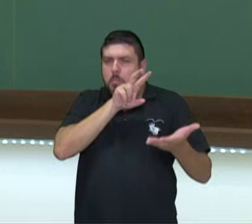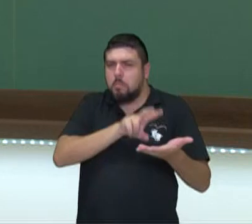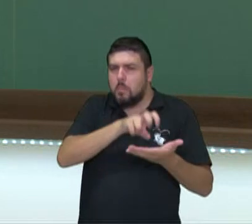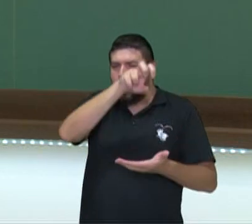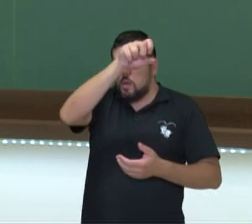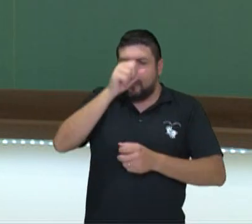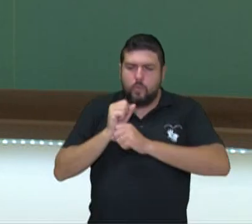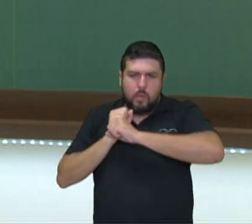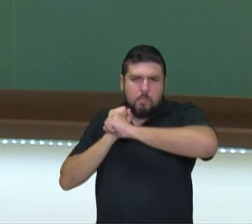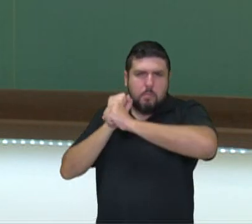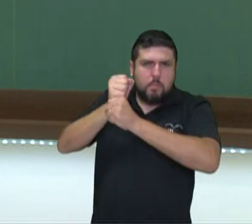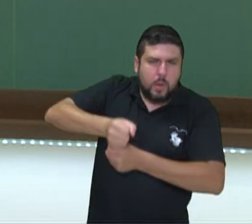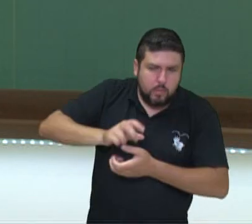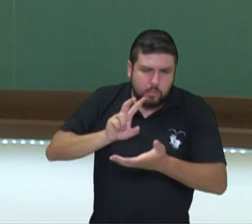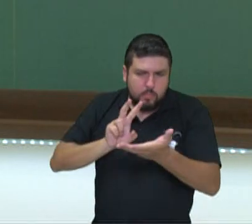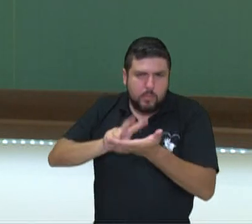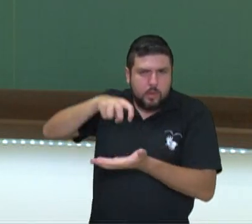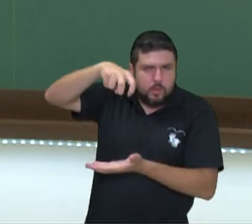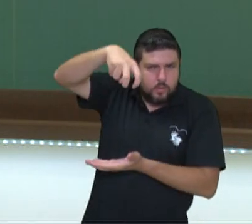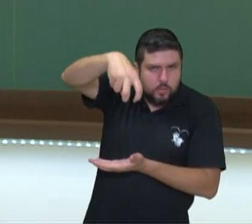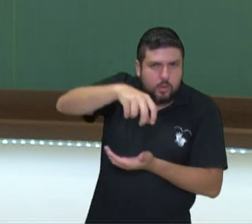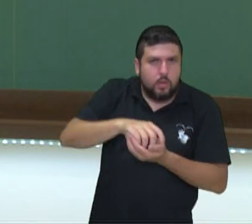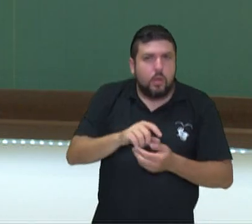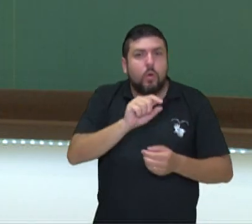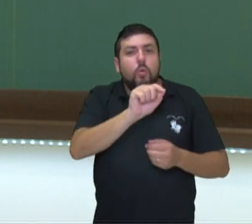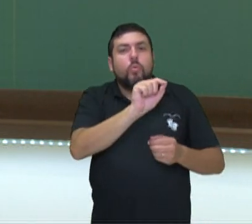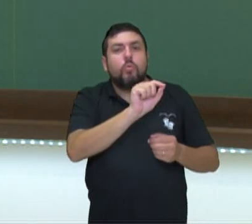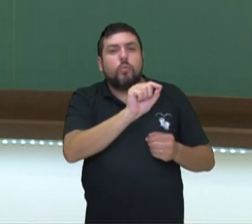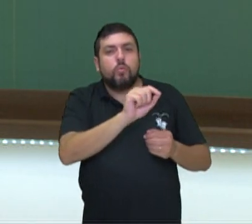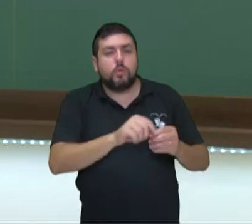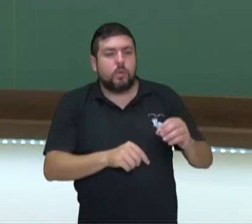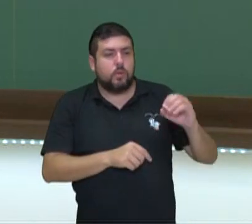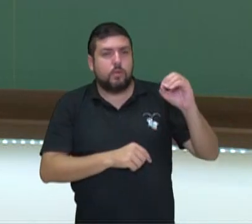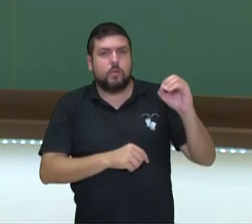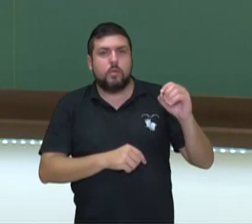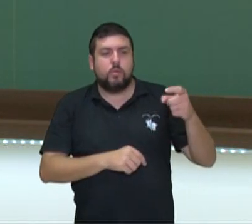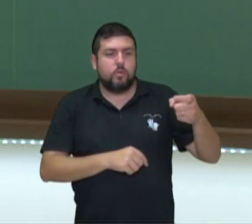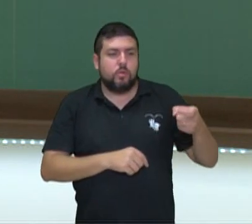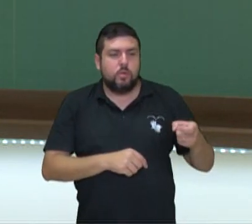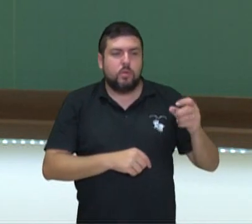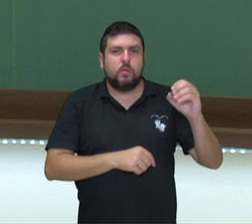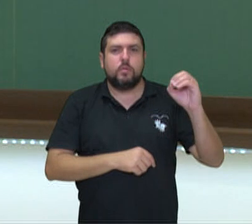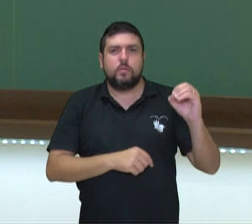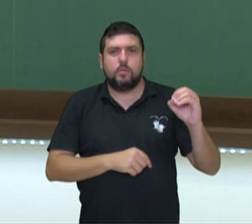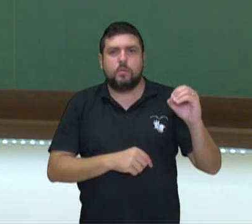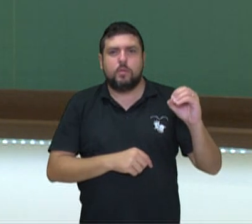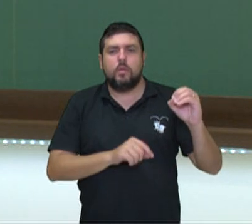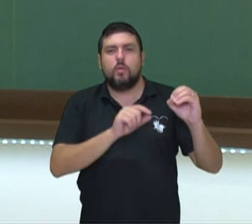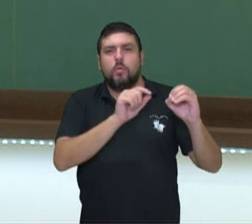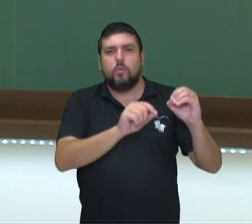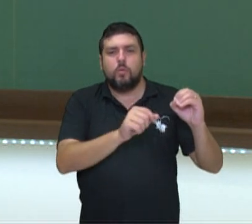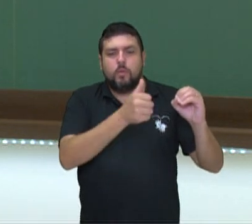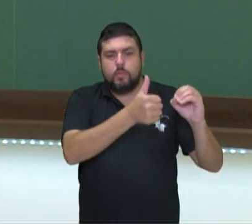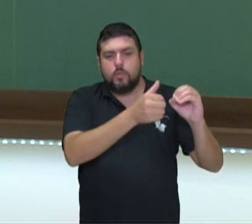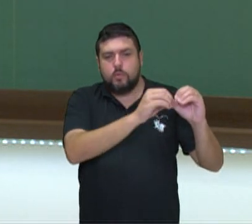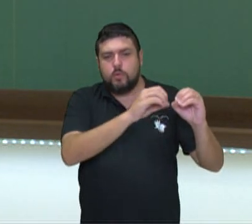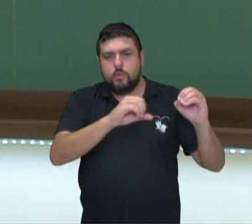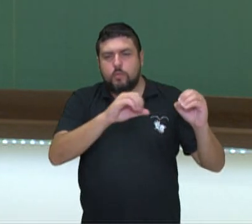tá bom? Eu vou considerar o tempo zero. Então, x igual a zero é em 1900, x igual a